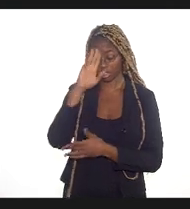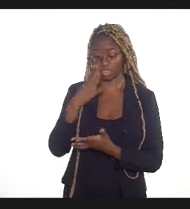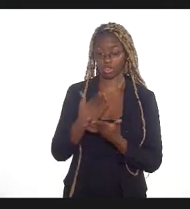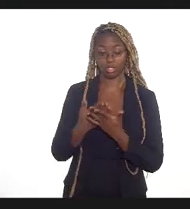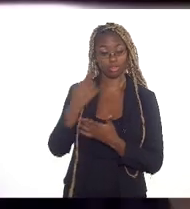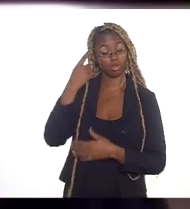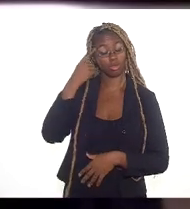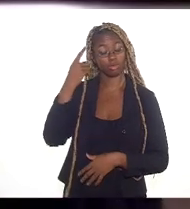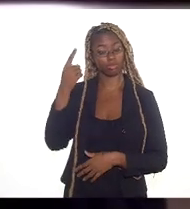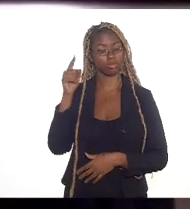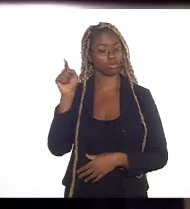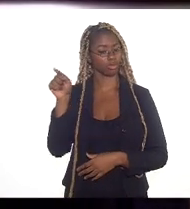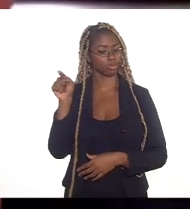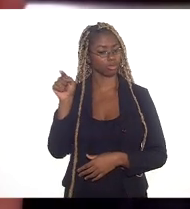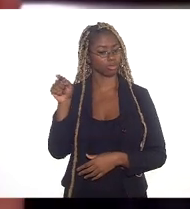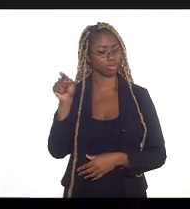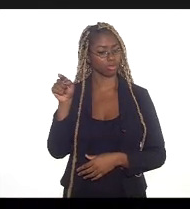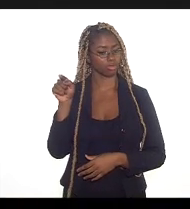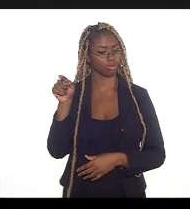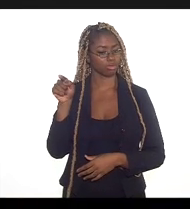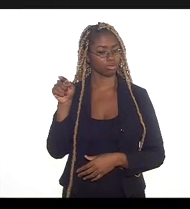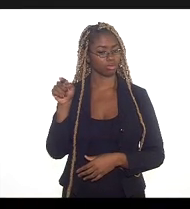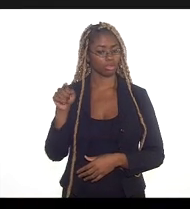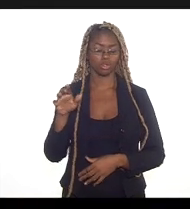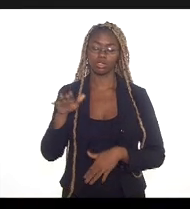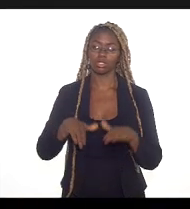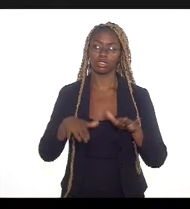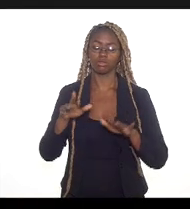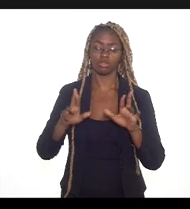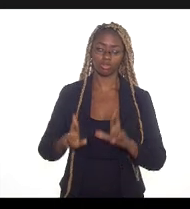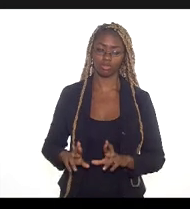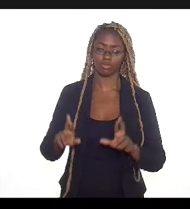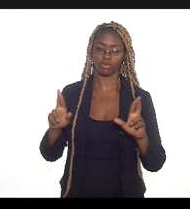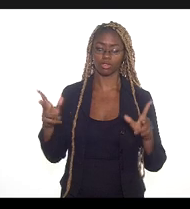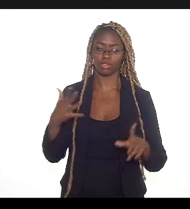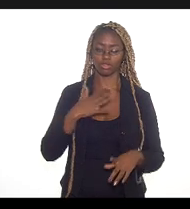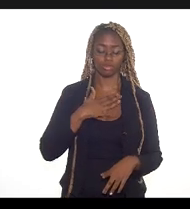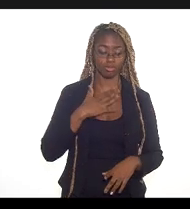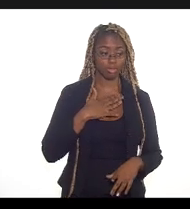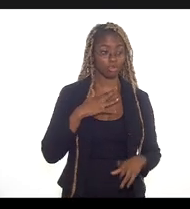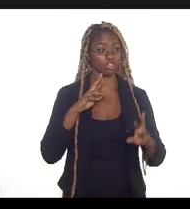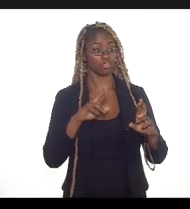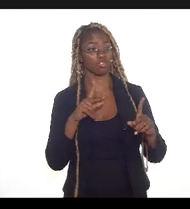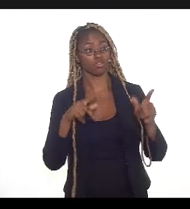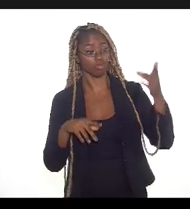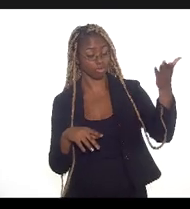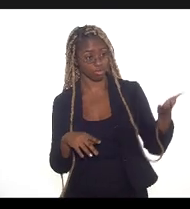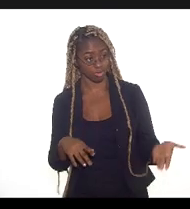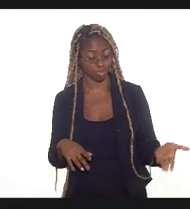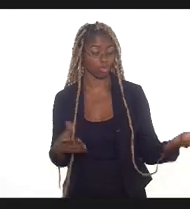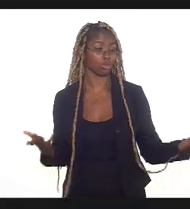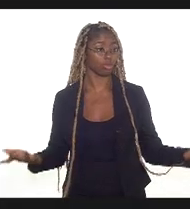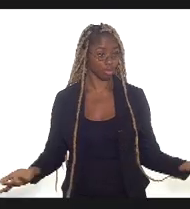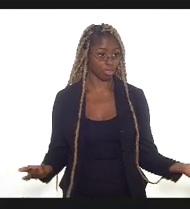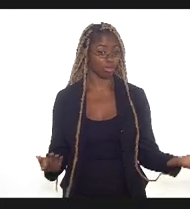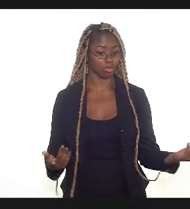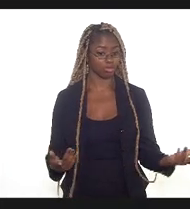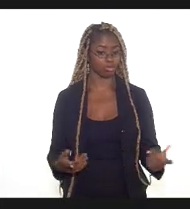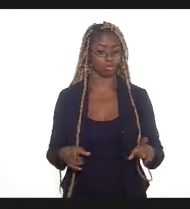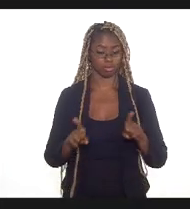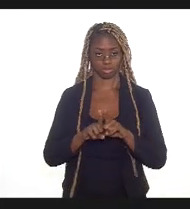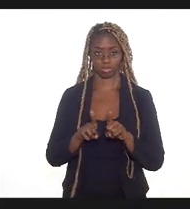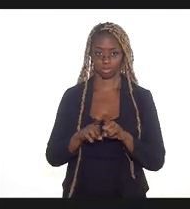pensa, e muitas vezes diferente de mim, diferente de Vossa Excelência e de muitos outros, mas é um dos maiores parlamentares desse